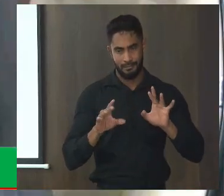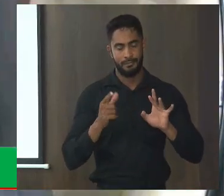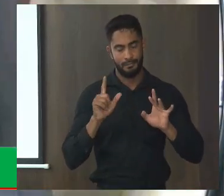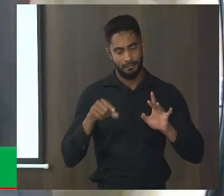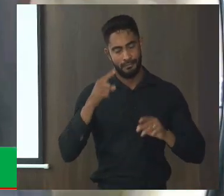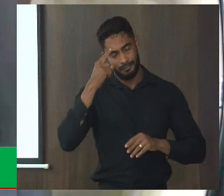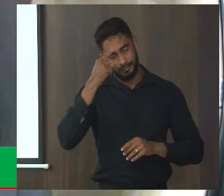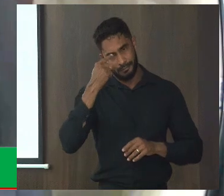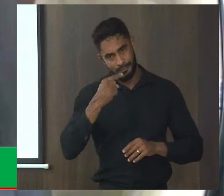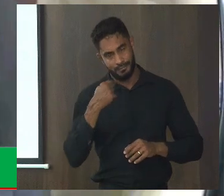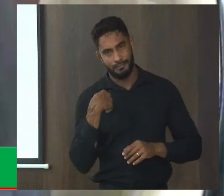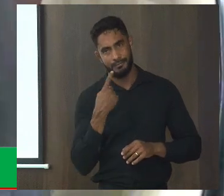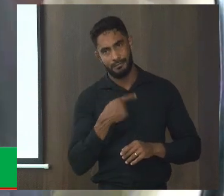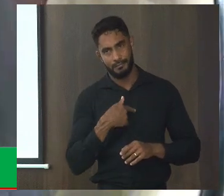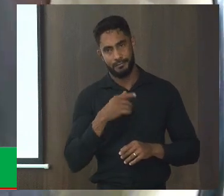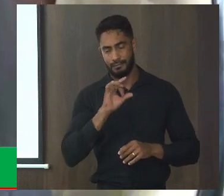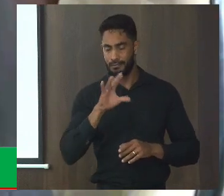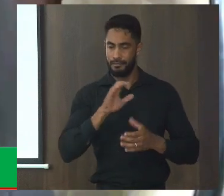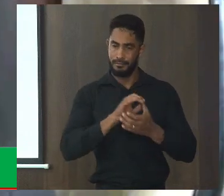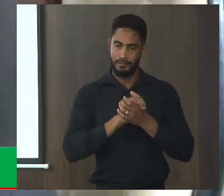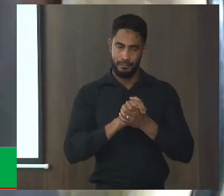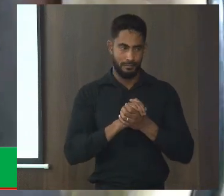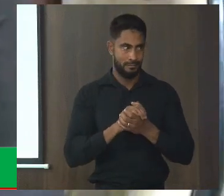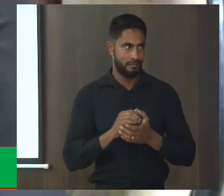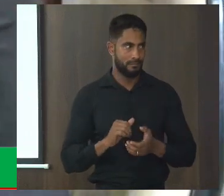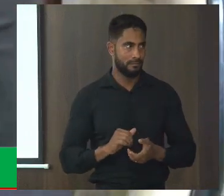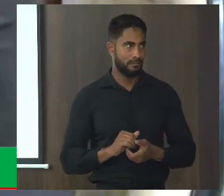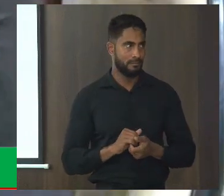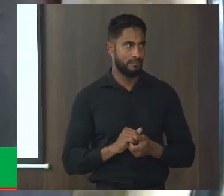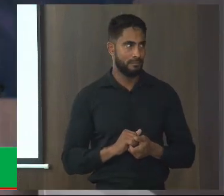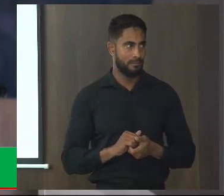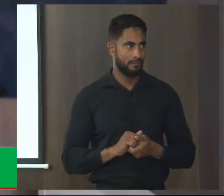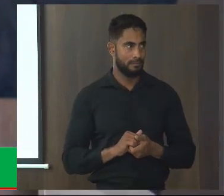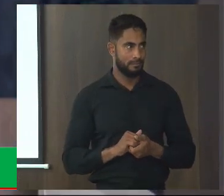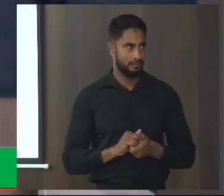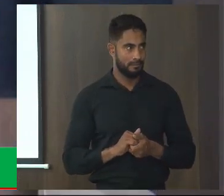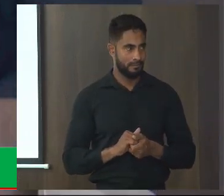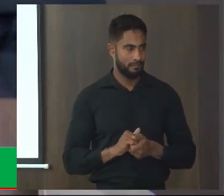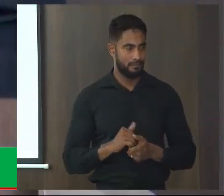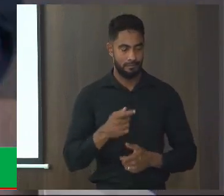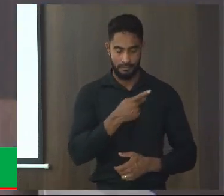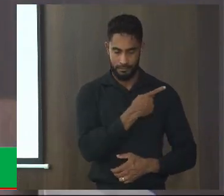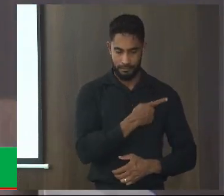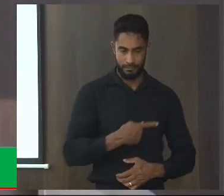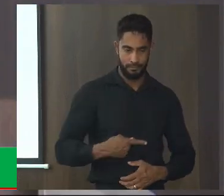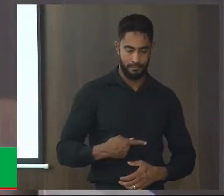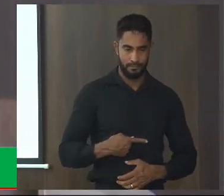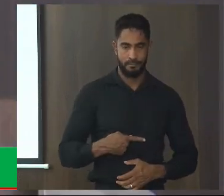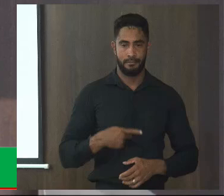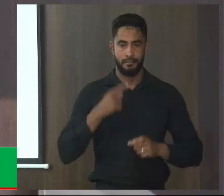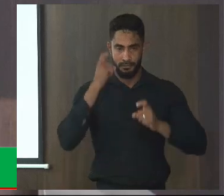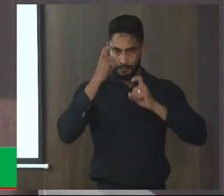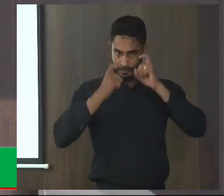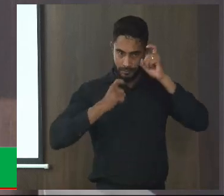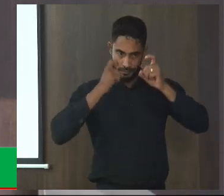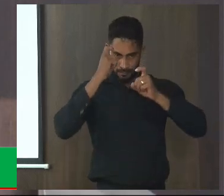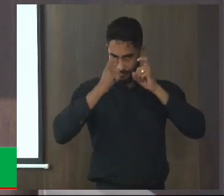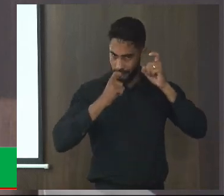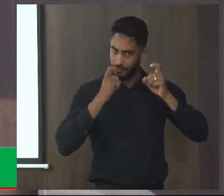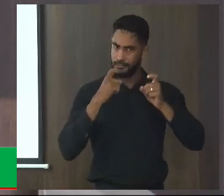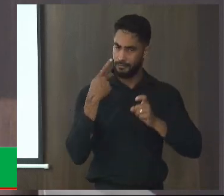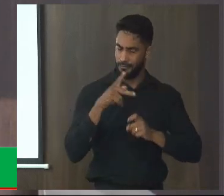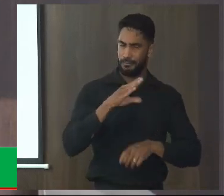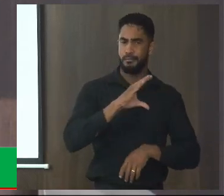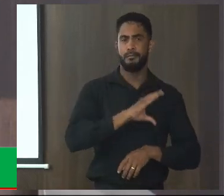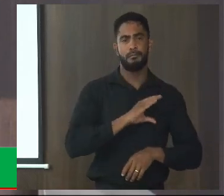nosso. E, mais uma vez, é só parabenizá-lo. Obrigado. Senhor presidente, só respondendo aqui o colega, a preocupação do colega é